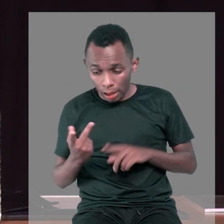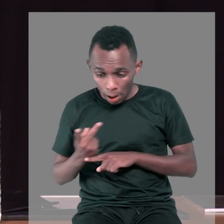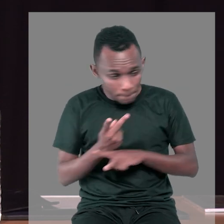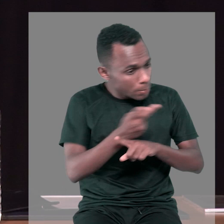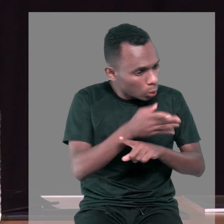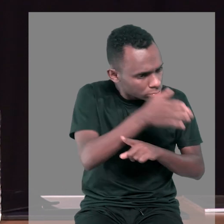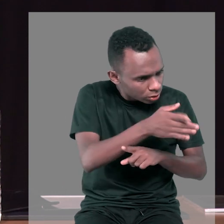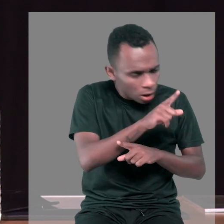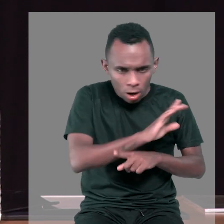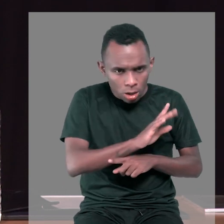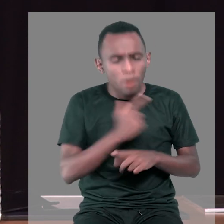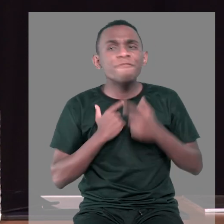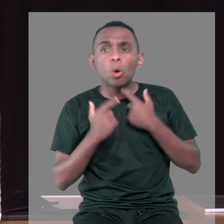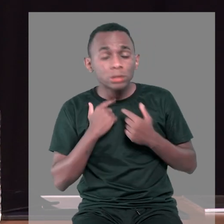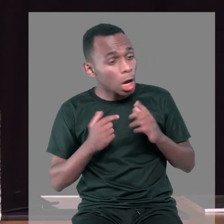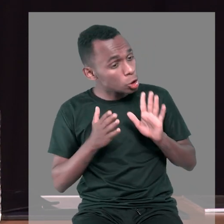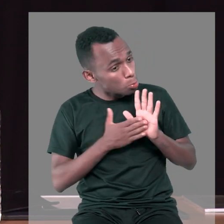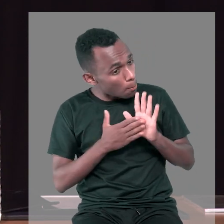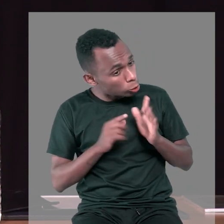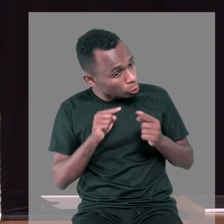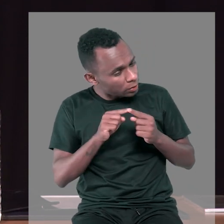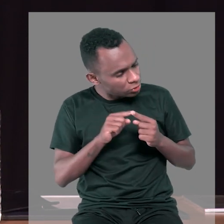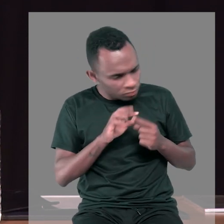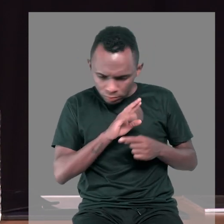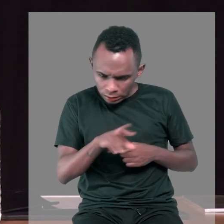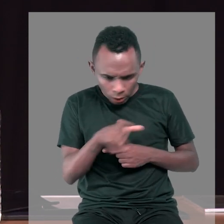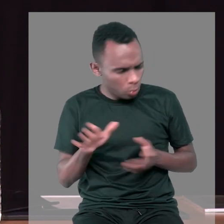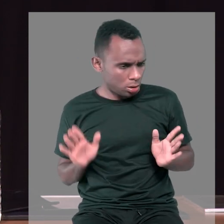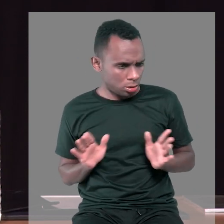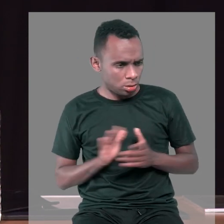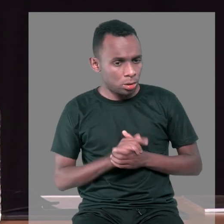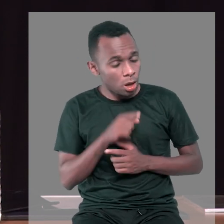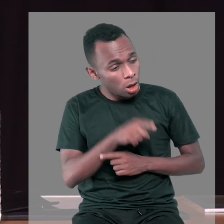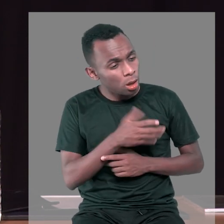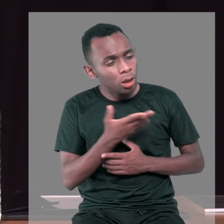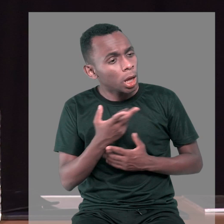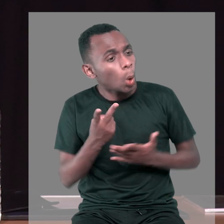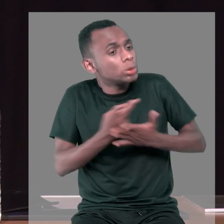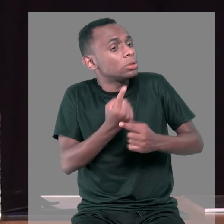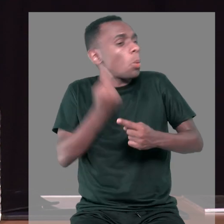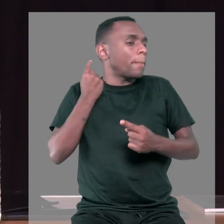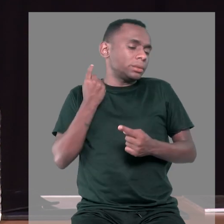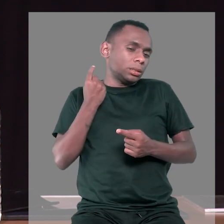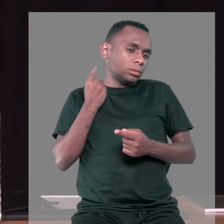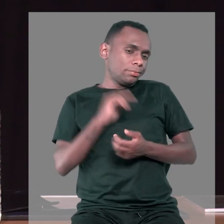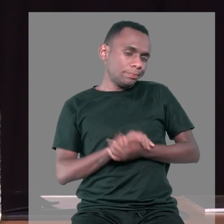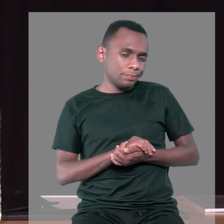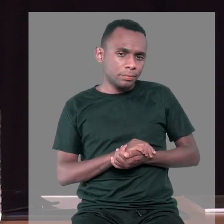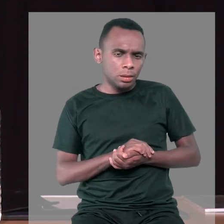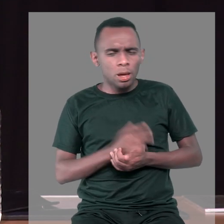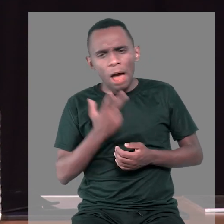para aquilo que aconteceu. Ela não está dizendo porque existe burocracia, porque existe o burocrata, então